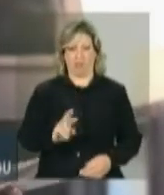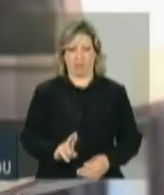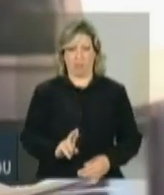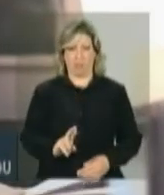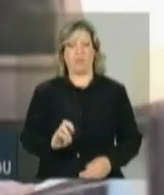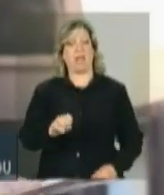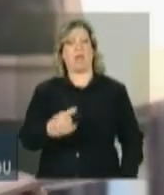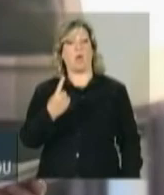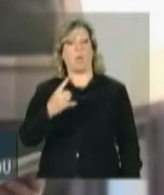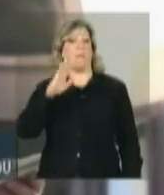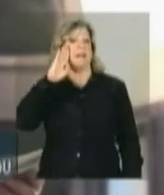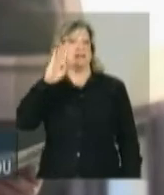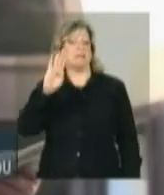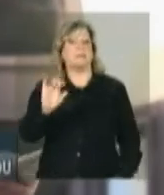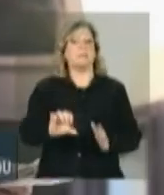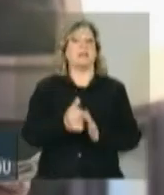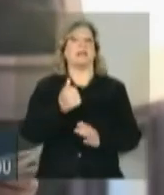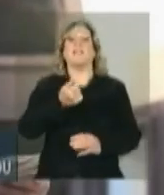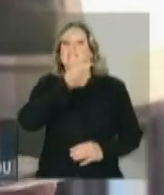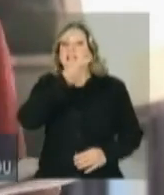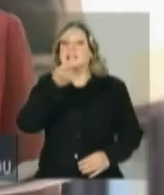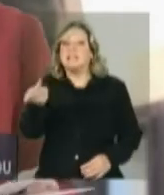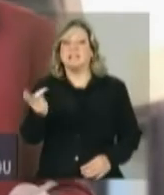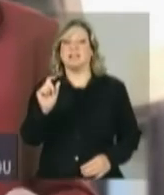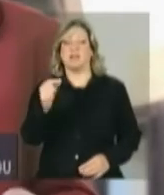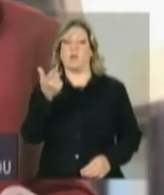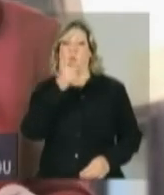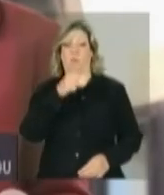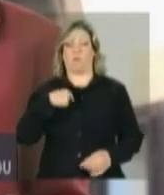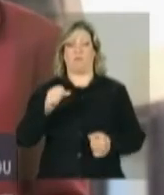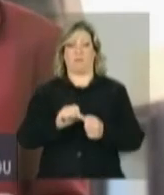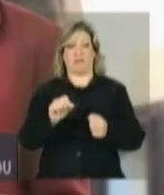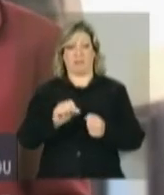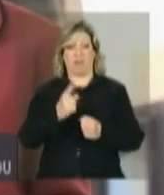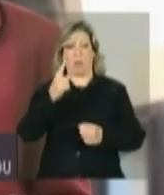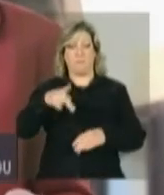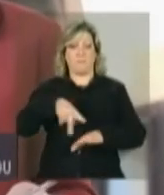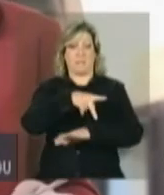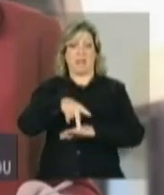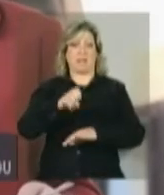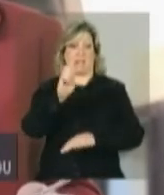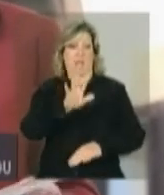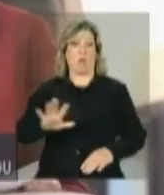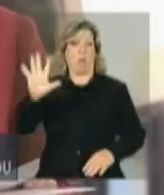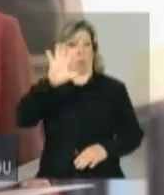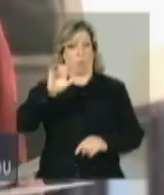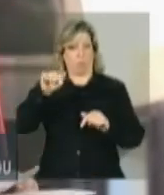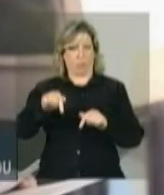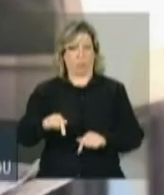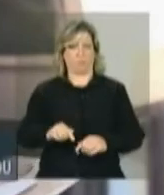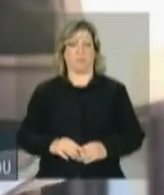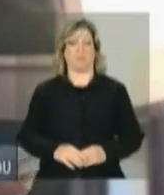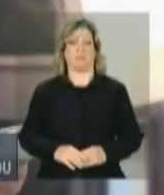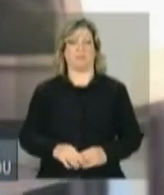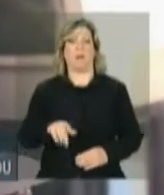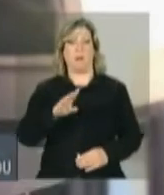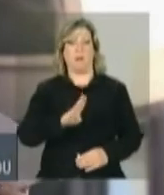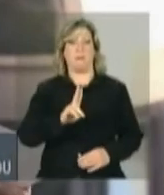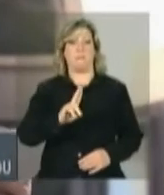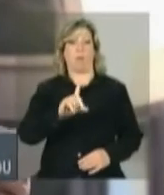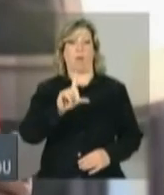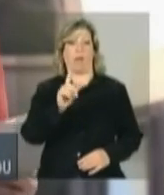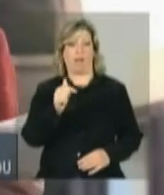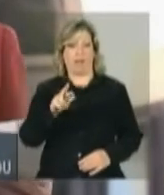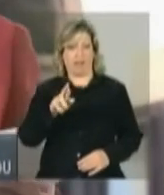uma das primeiras visitas que realizo a um país europeu. A Bulgária é